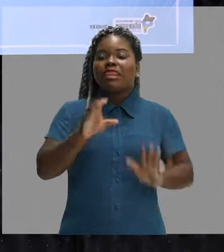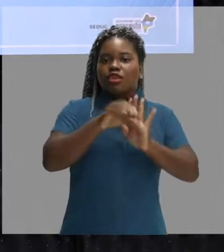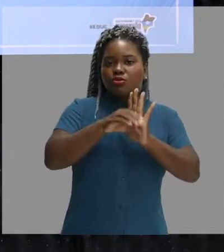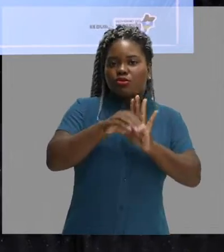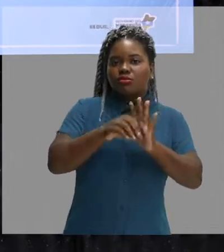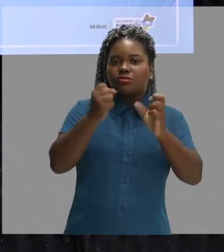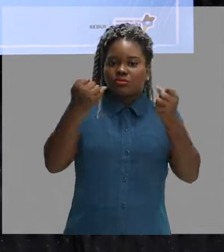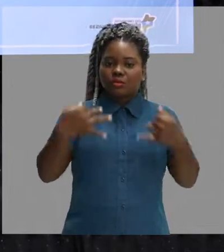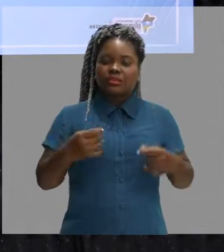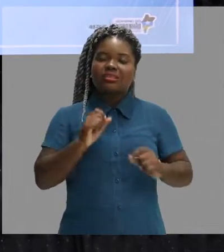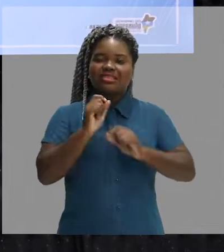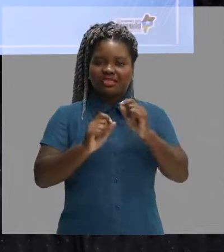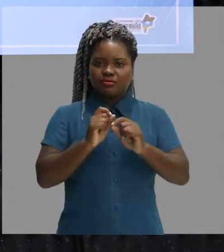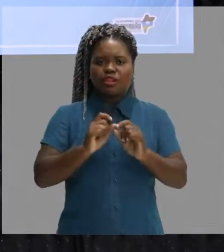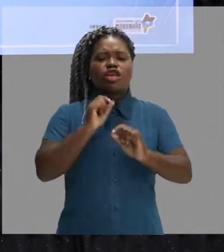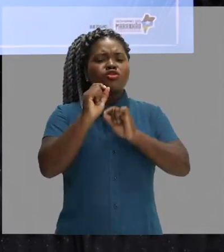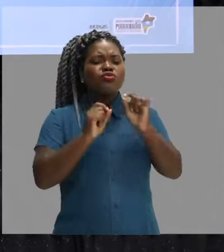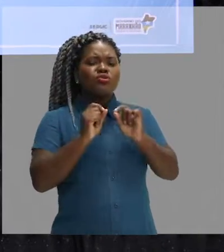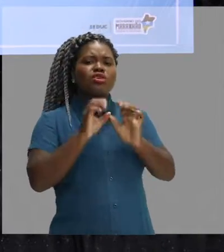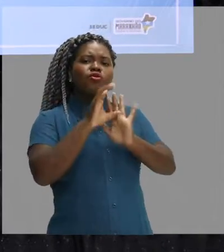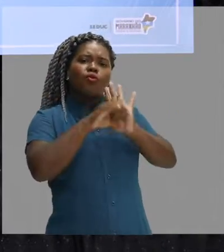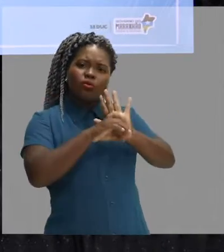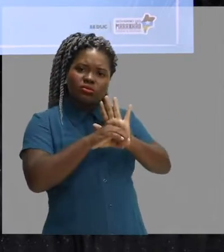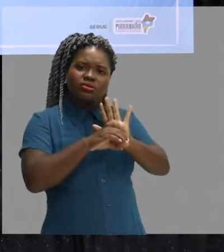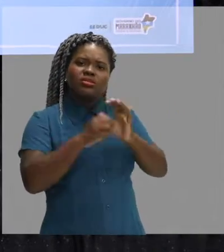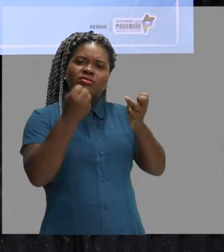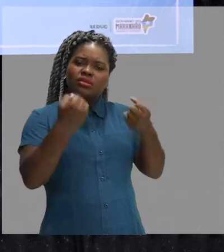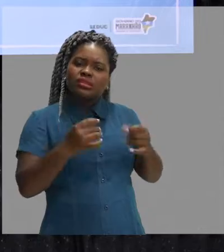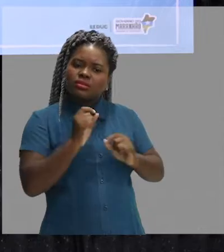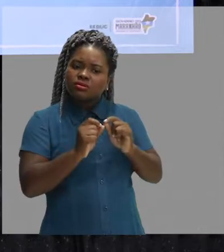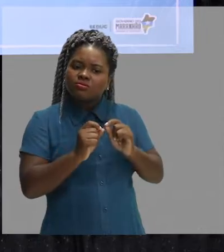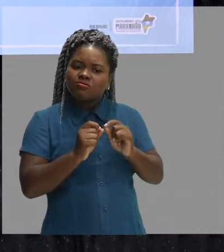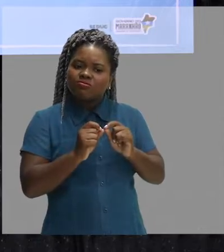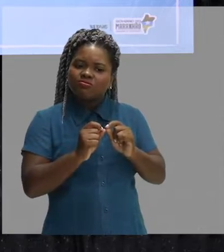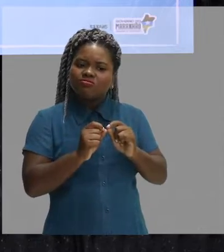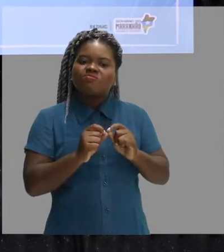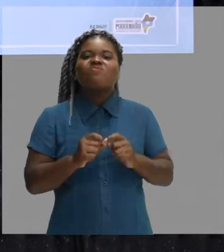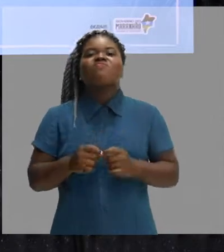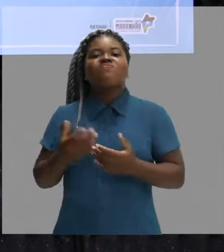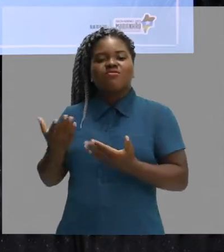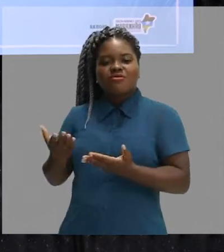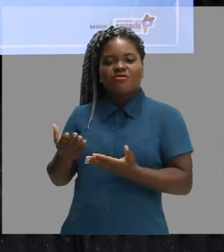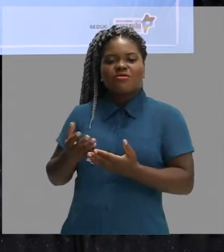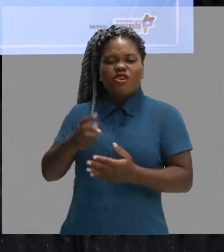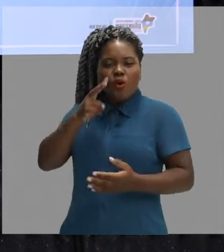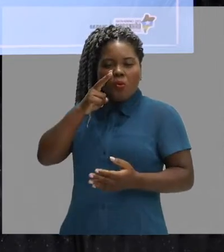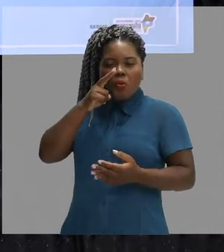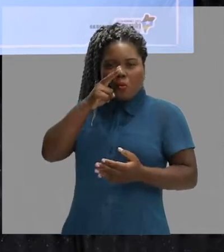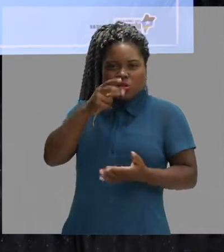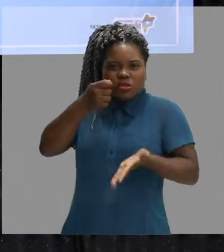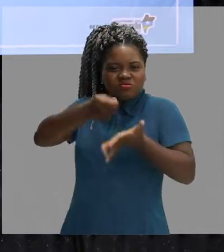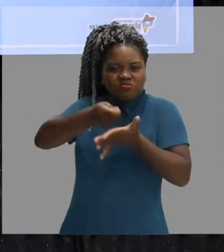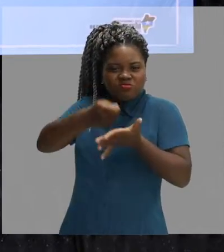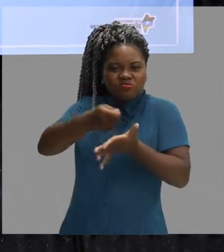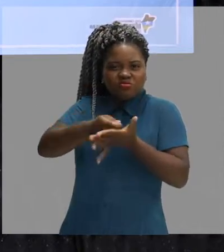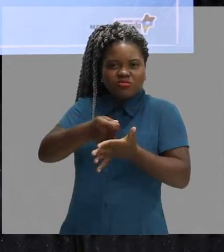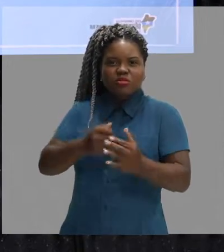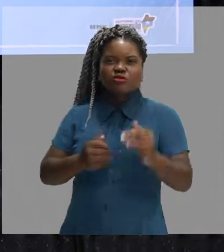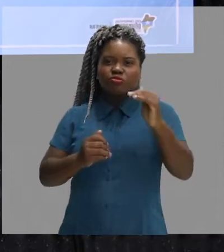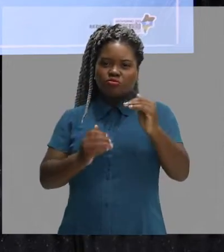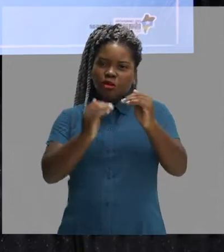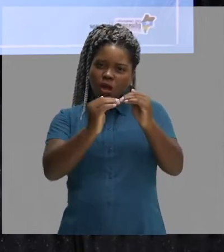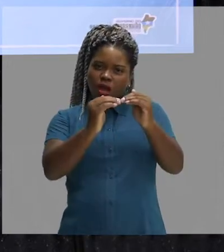dizer mesmo? Volta aqui para mim. Um poder de impor um processo de submissão pelo qual